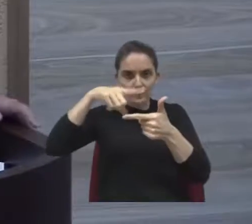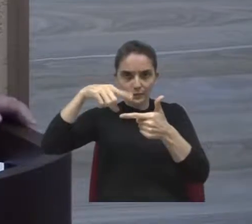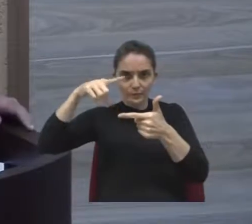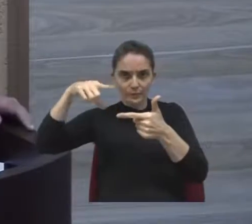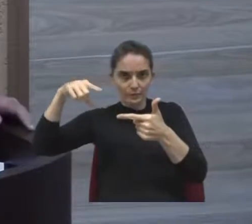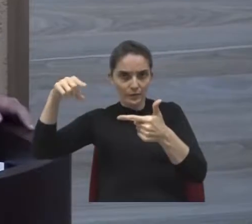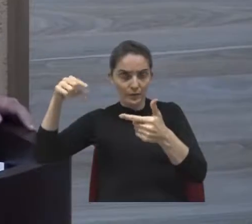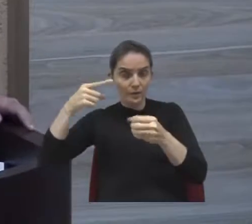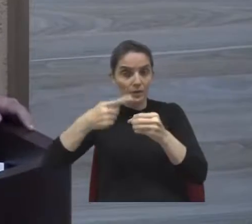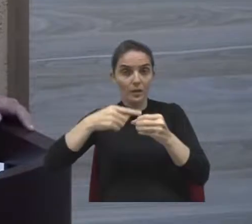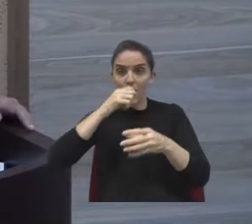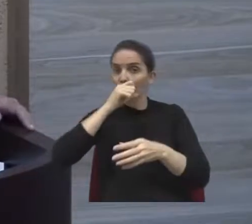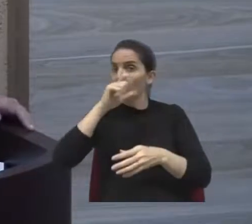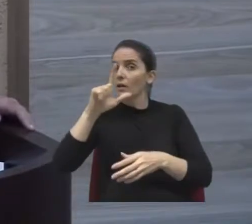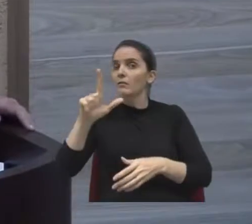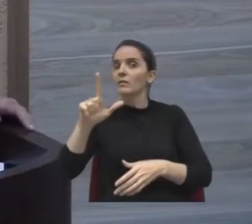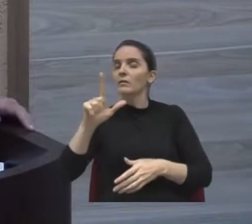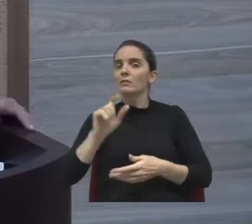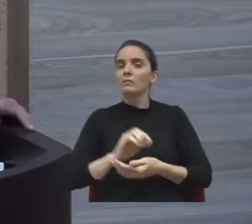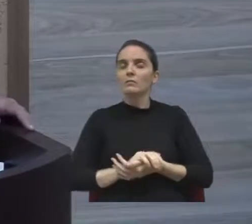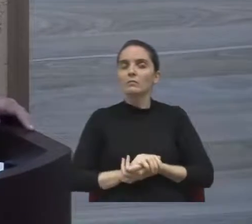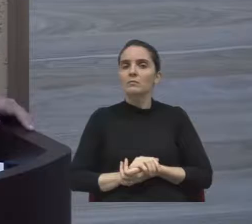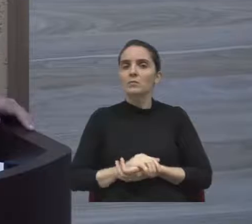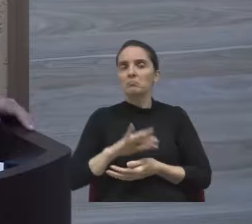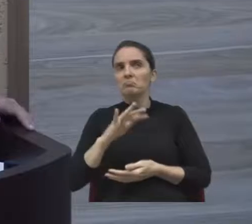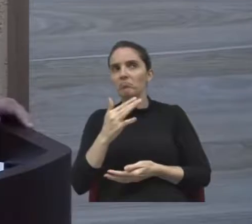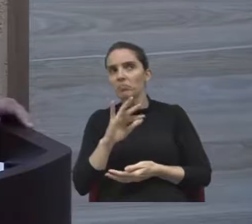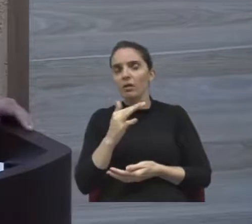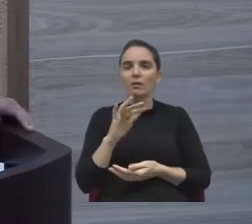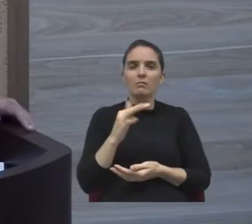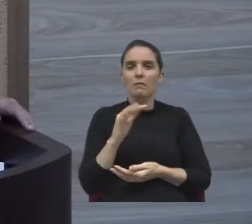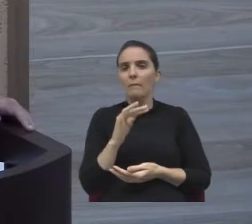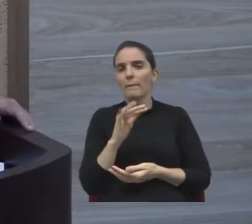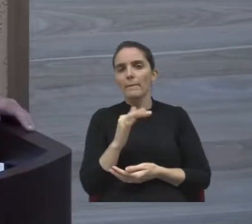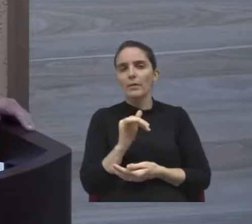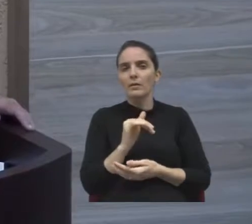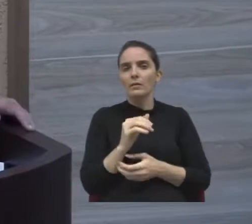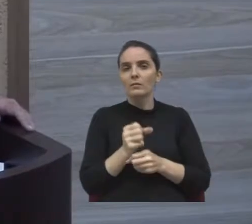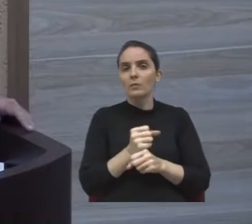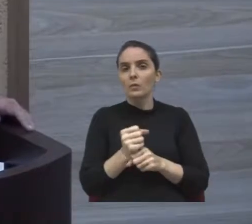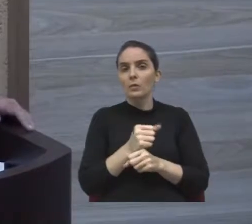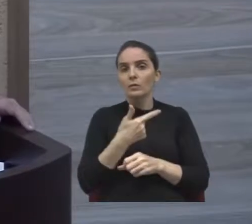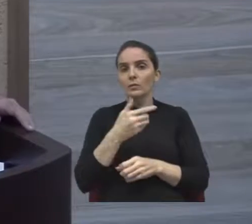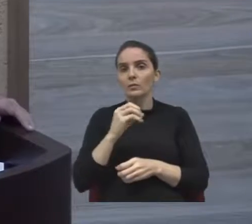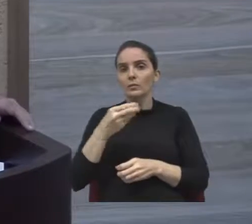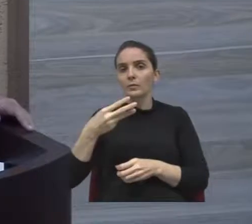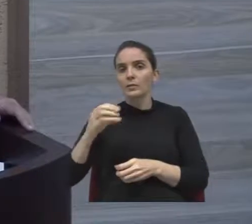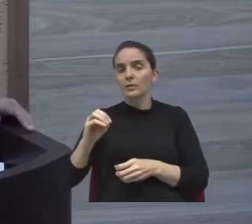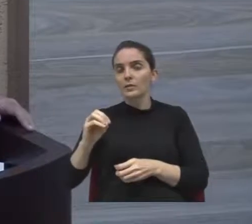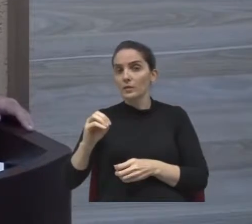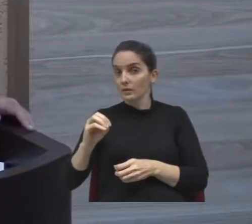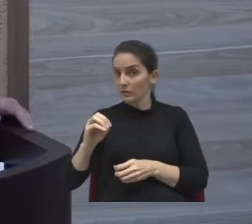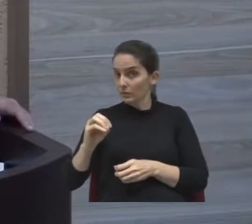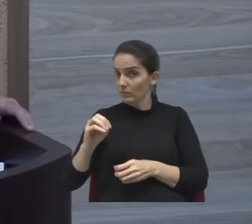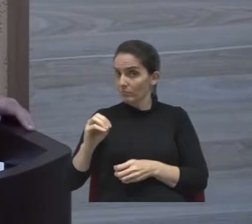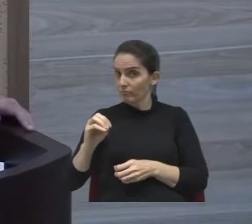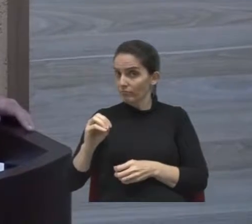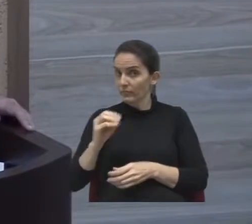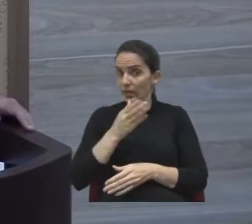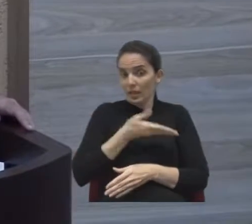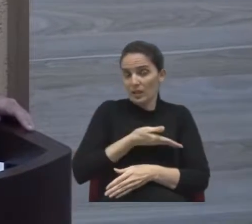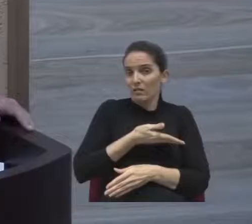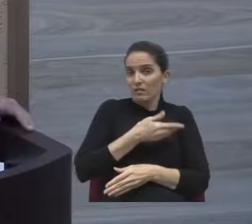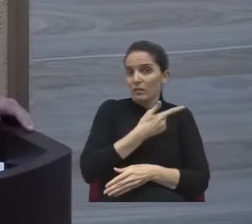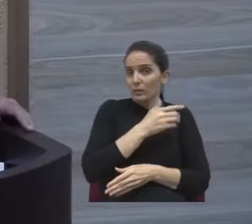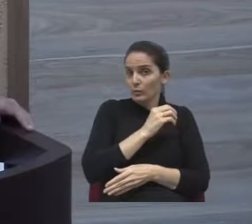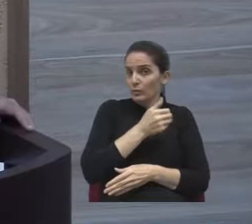cidade. E estima-se que para 2030, a senhora vê, né, nós já estamos em 2019, eu